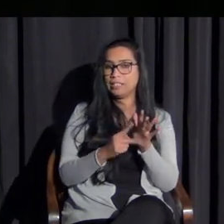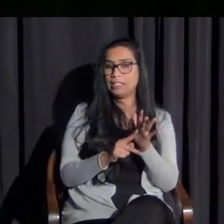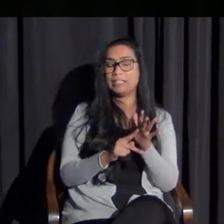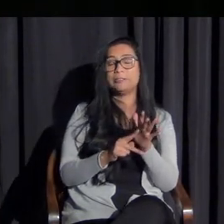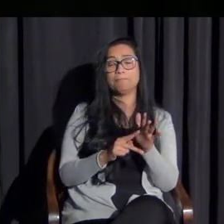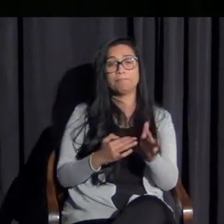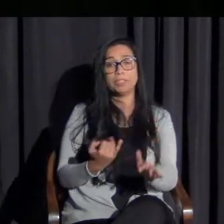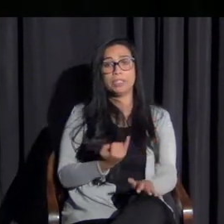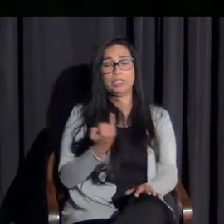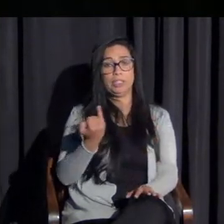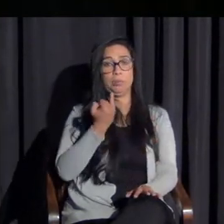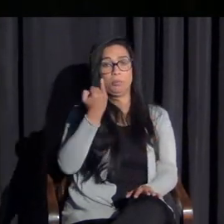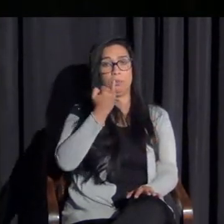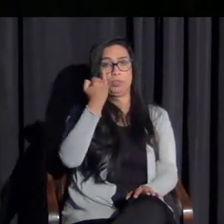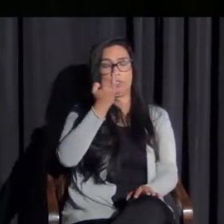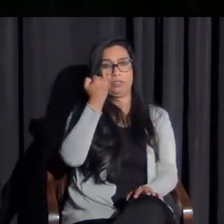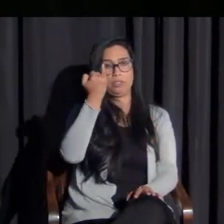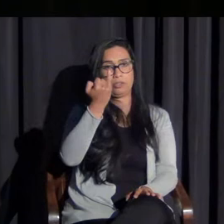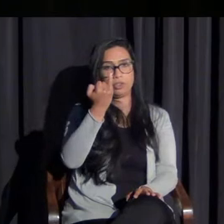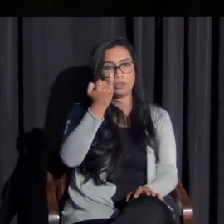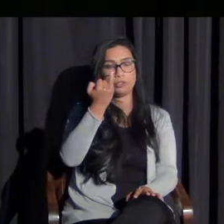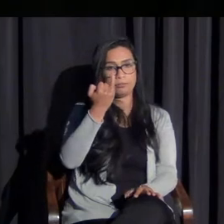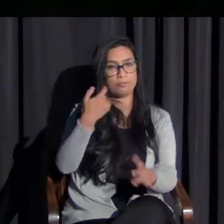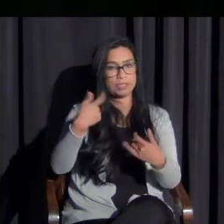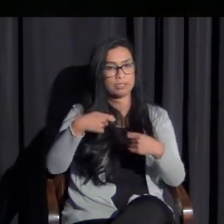importância também aqui a destacar com vocês.